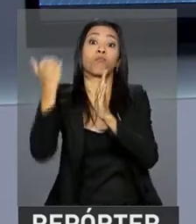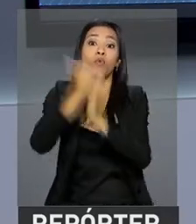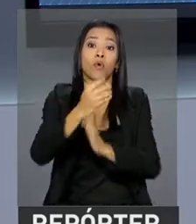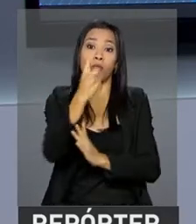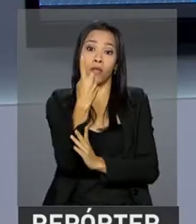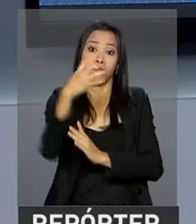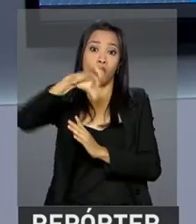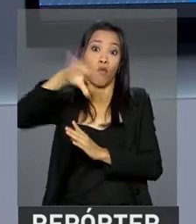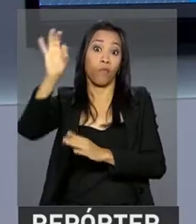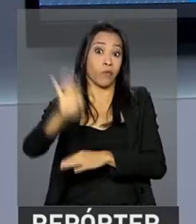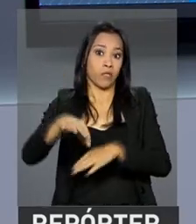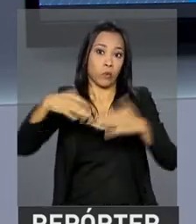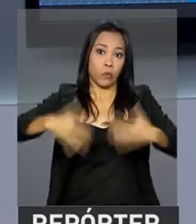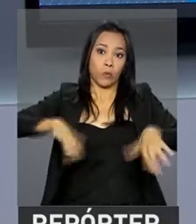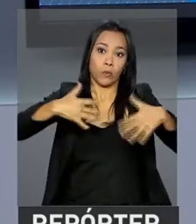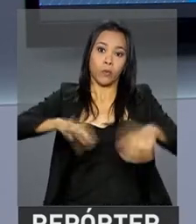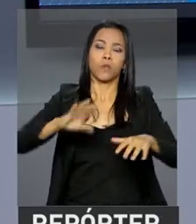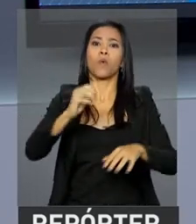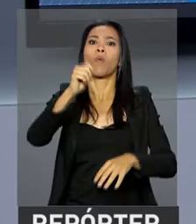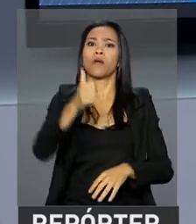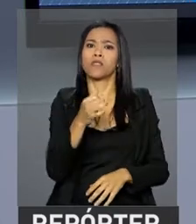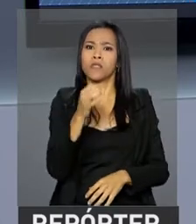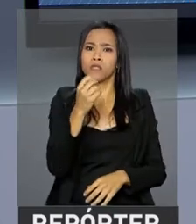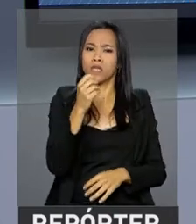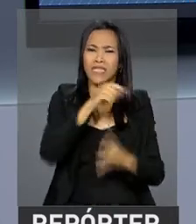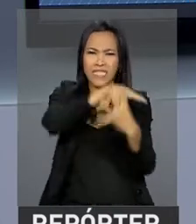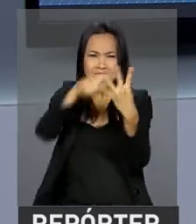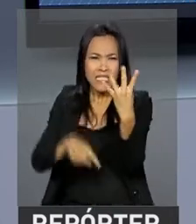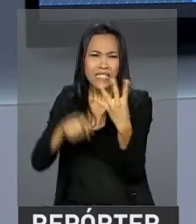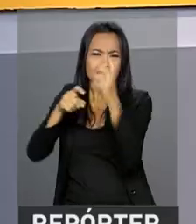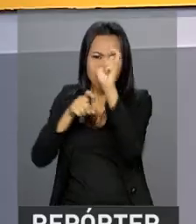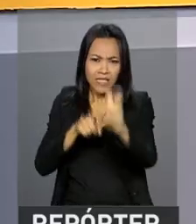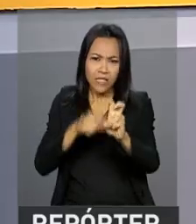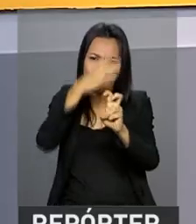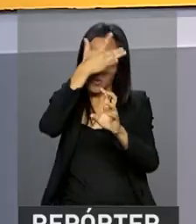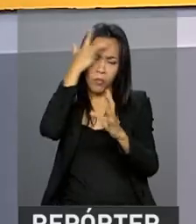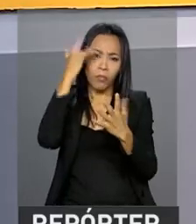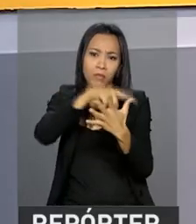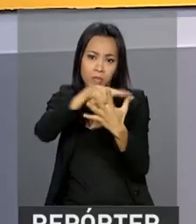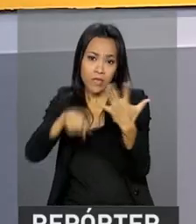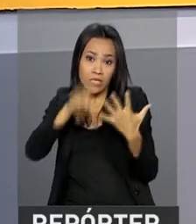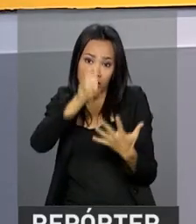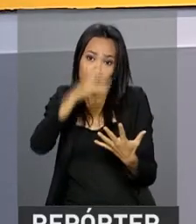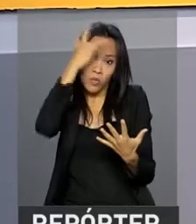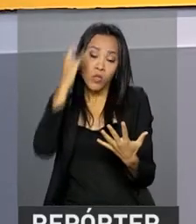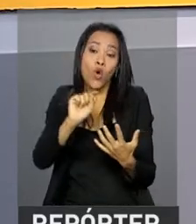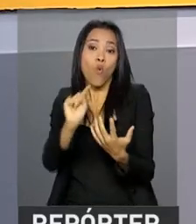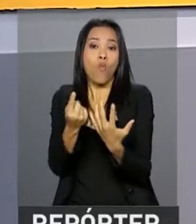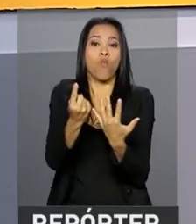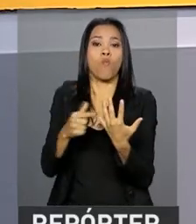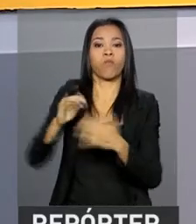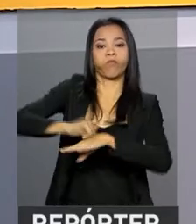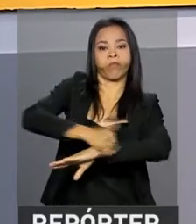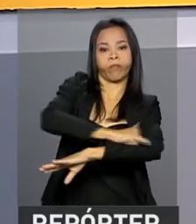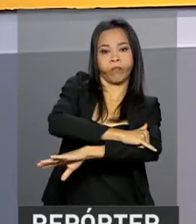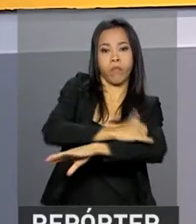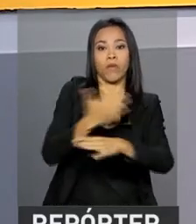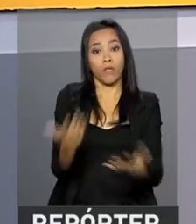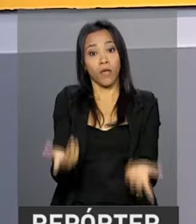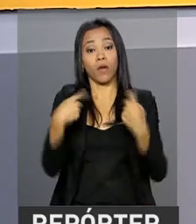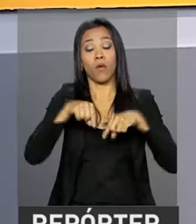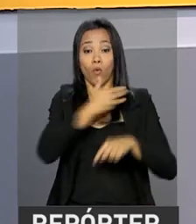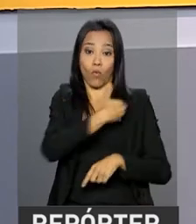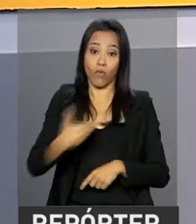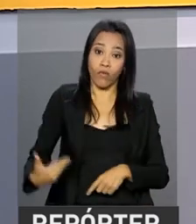19%, atingindo assim quase um em cada cinco brasileiros. Para frear esses números, o governo autorizou a produção